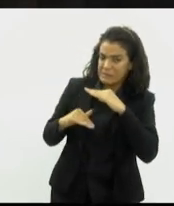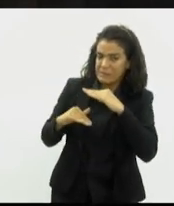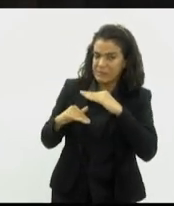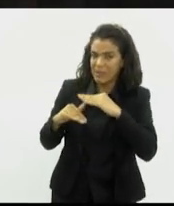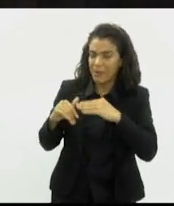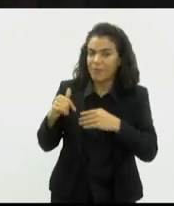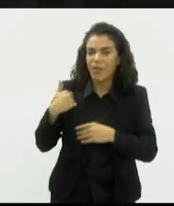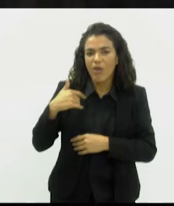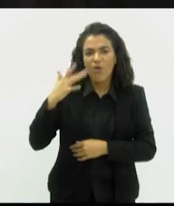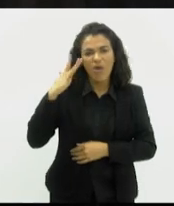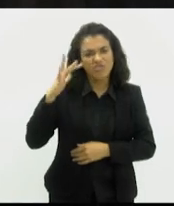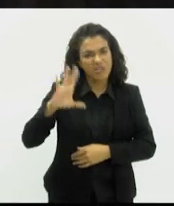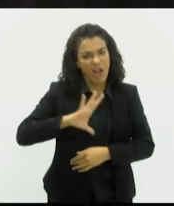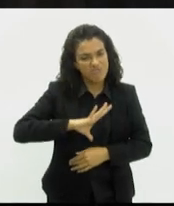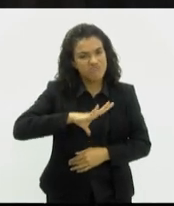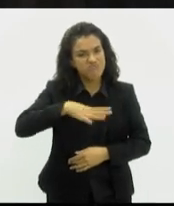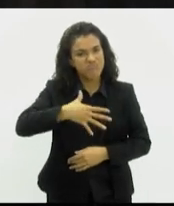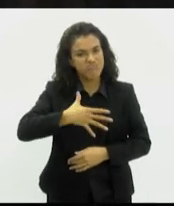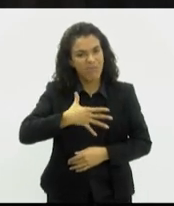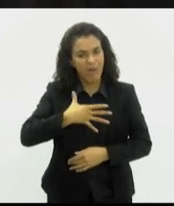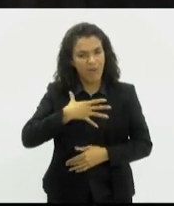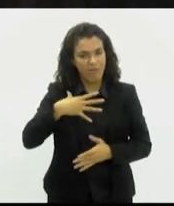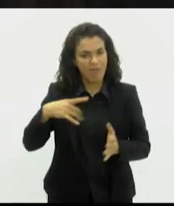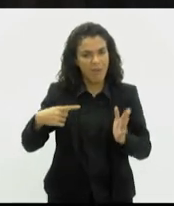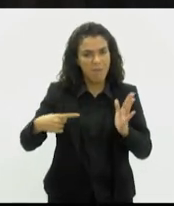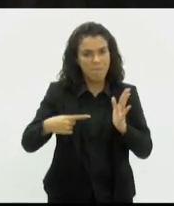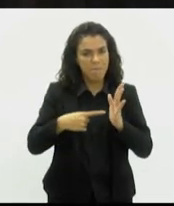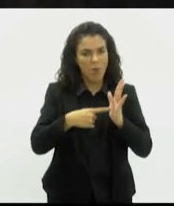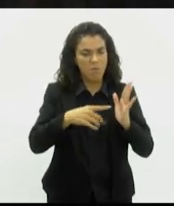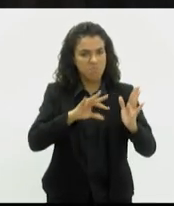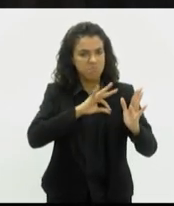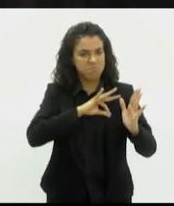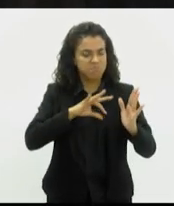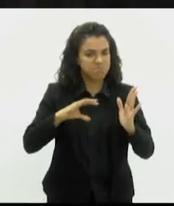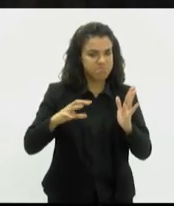até extremamente corajosa de registrar queixa.